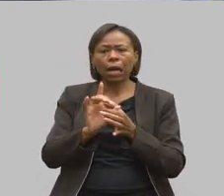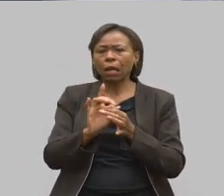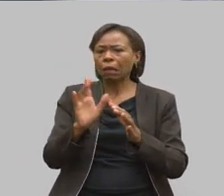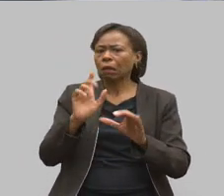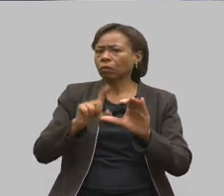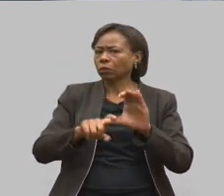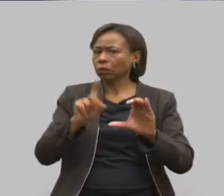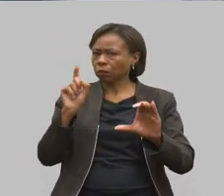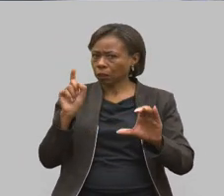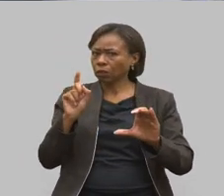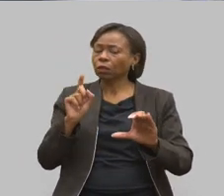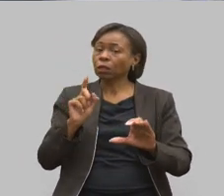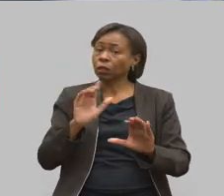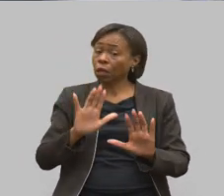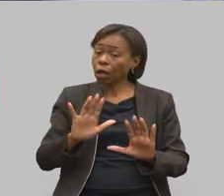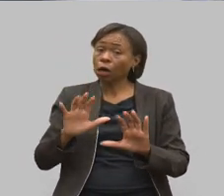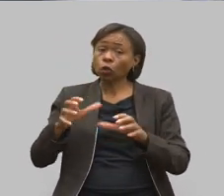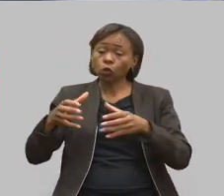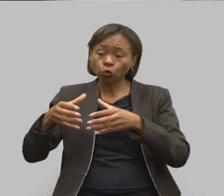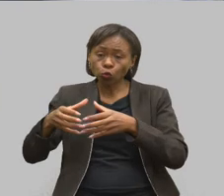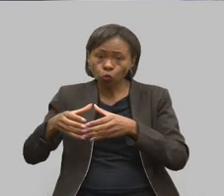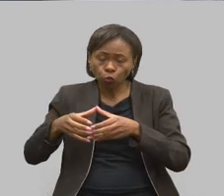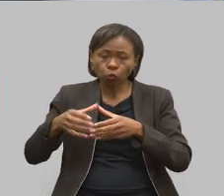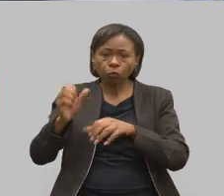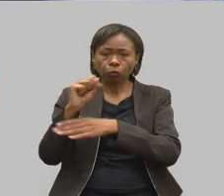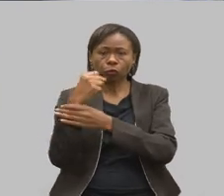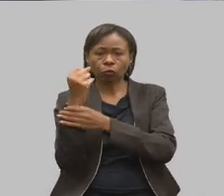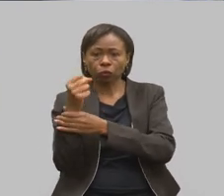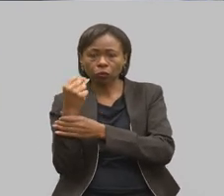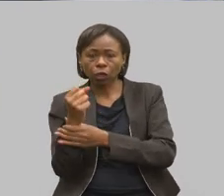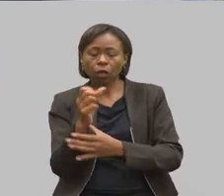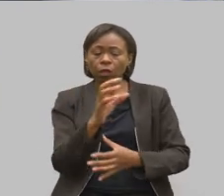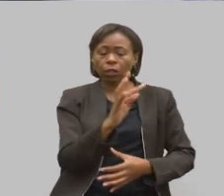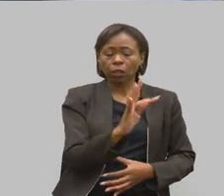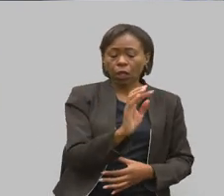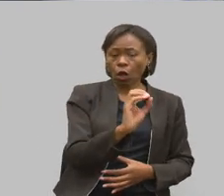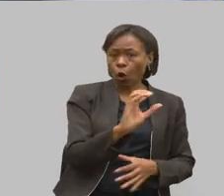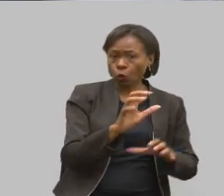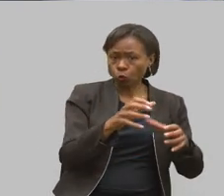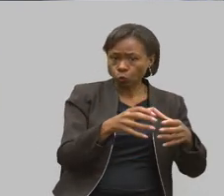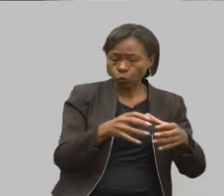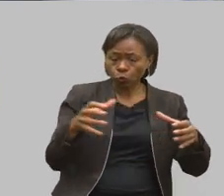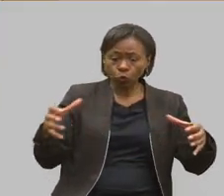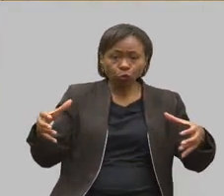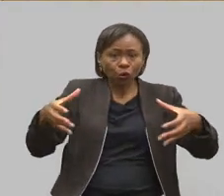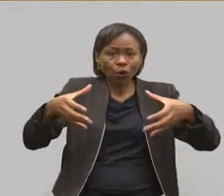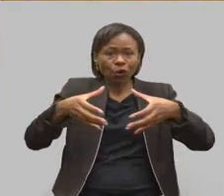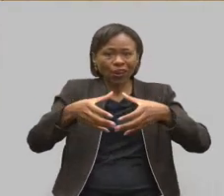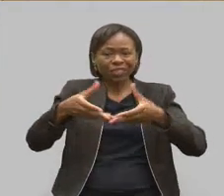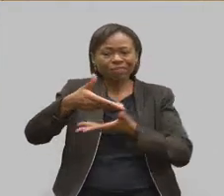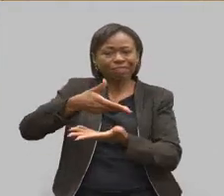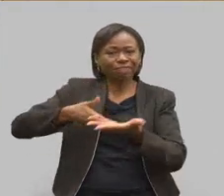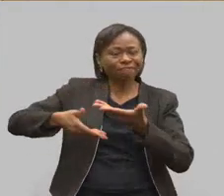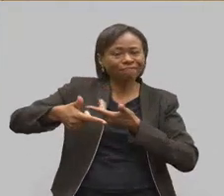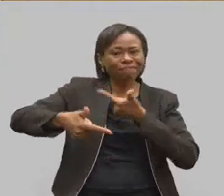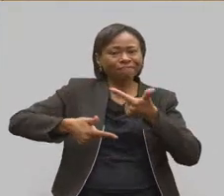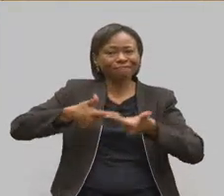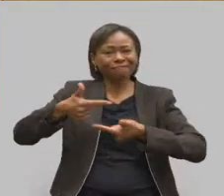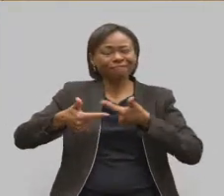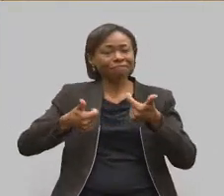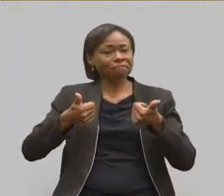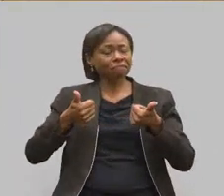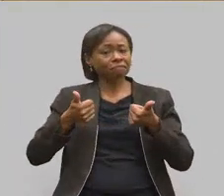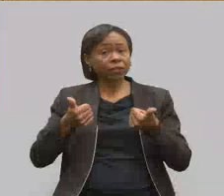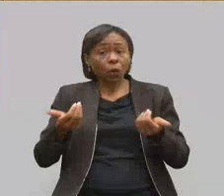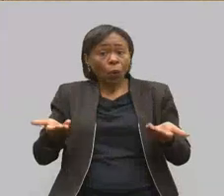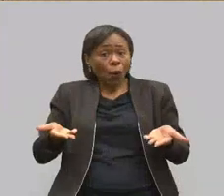trabalha muito bem em conjunto fisioterapeutas e terapeutas ocupacionais então pra gente é muito um privilégio estar numa audiência que